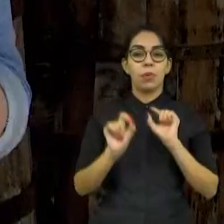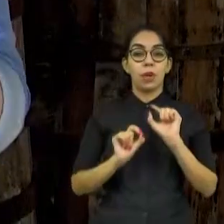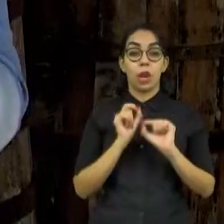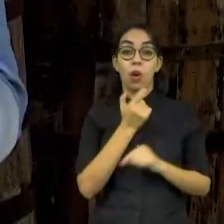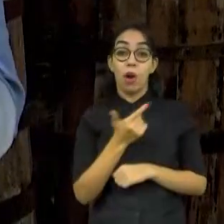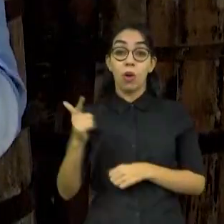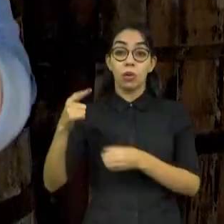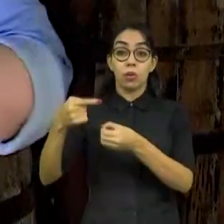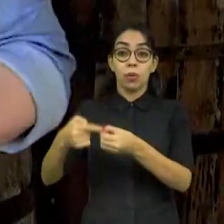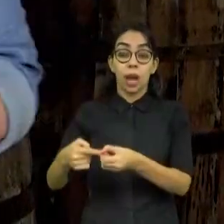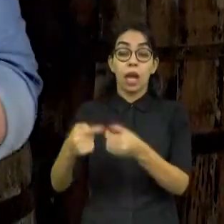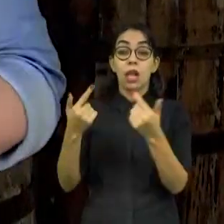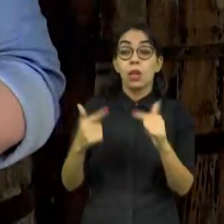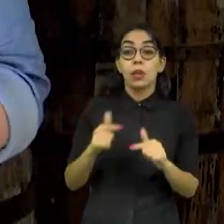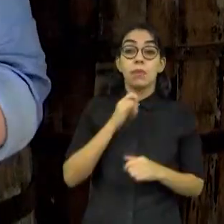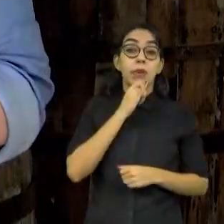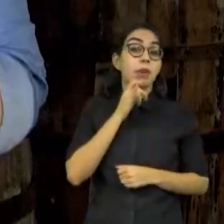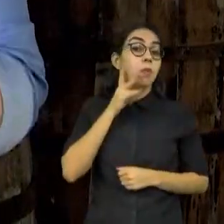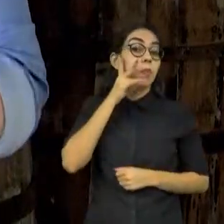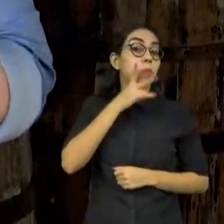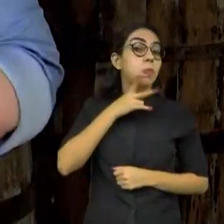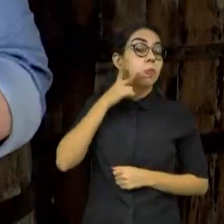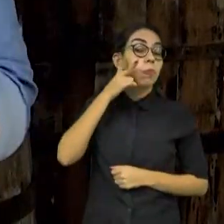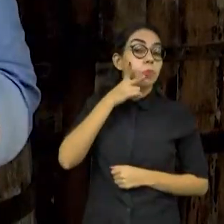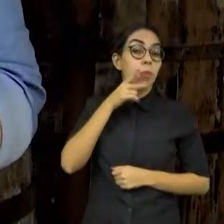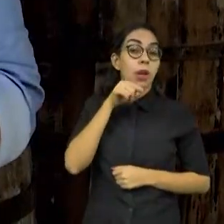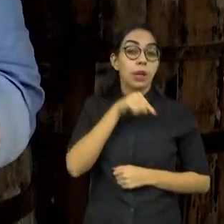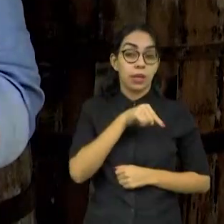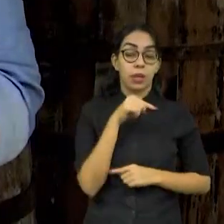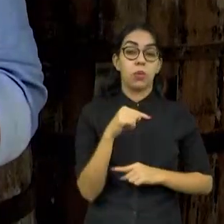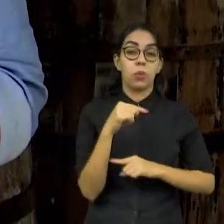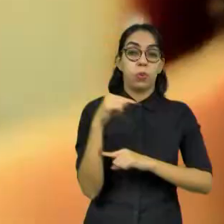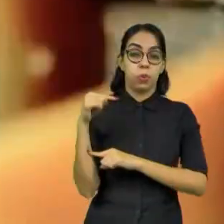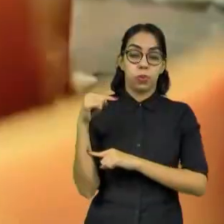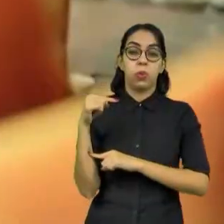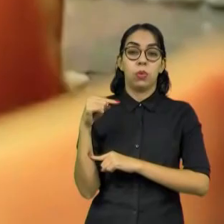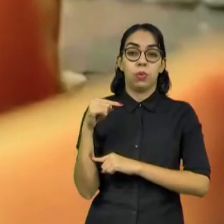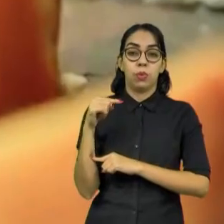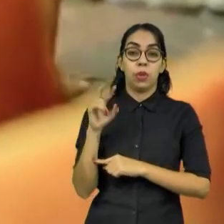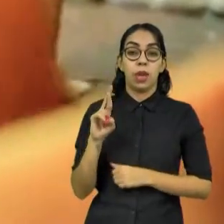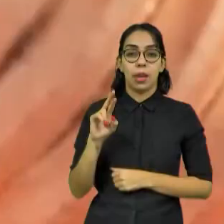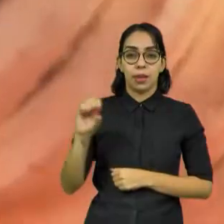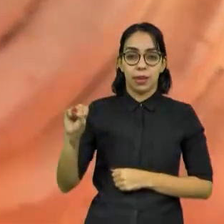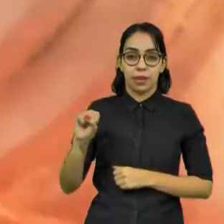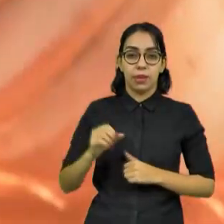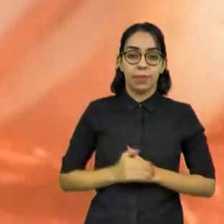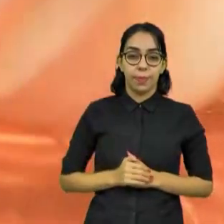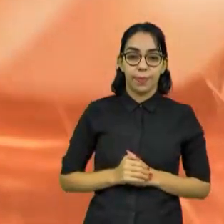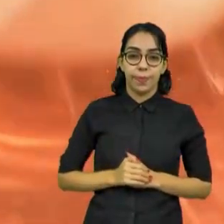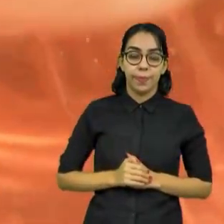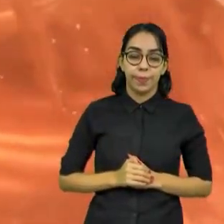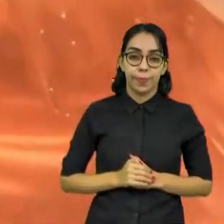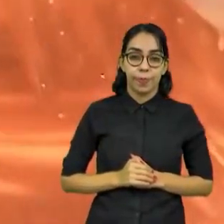produz um vinho Merlot como o que sai do Vale dos Vinhedos, no Rio Grande do Sul.